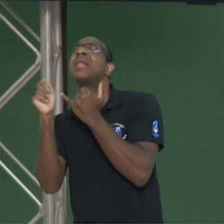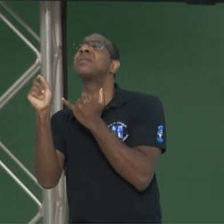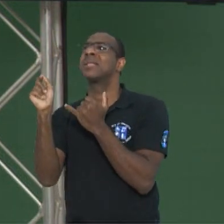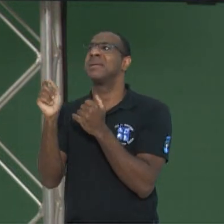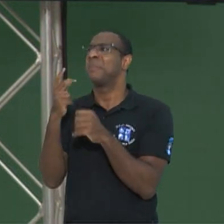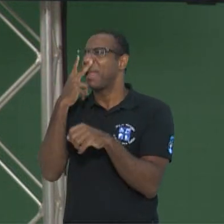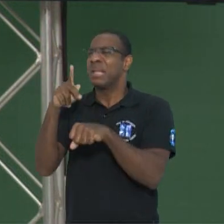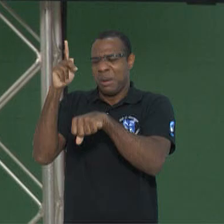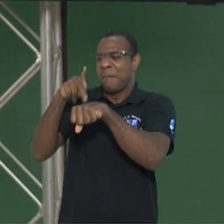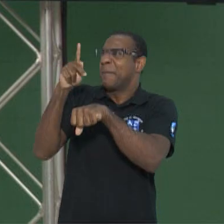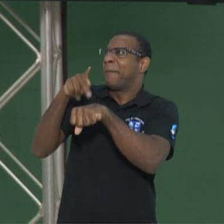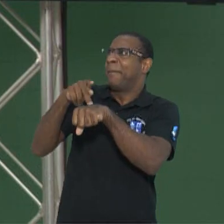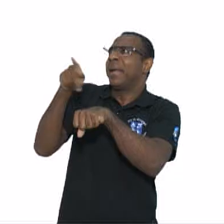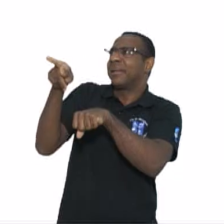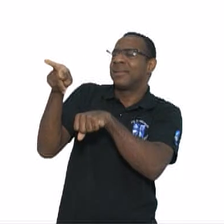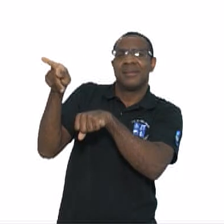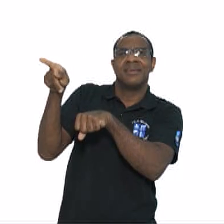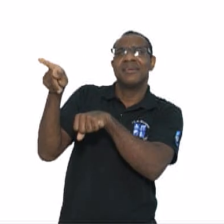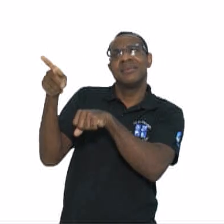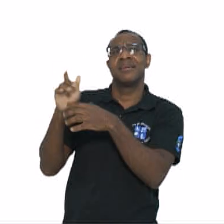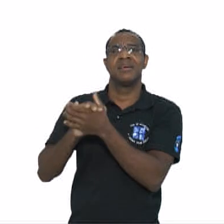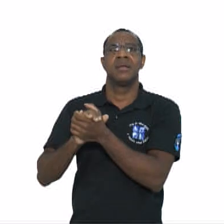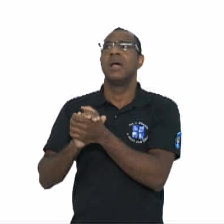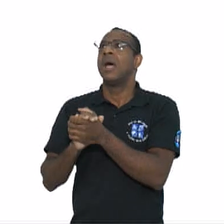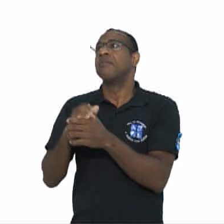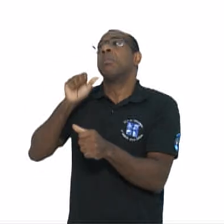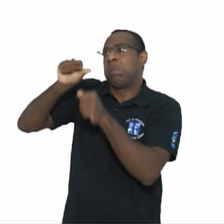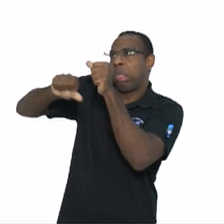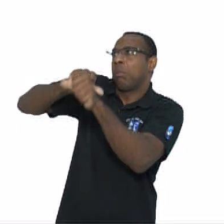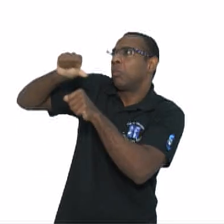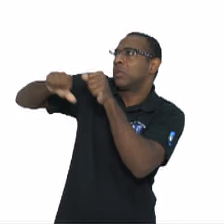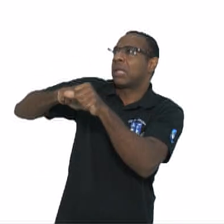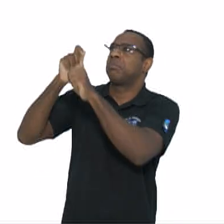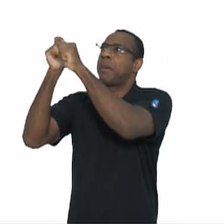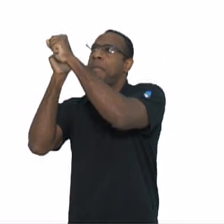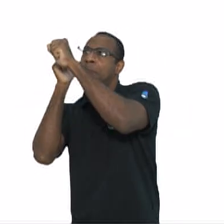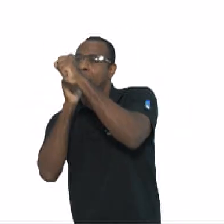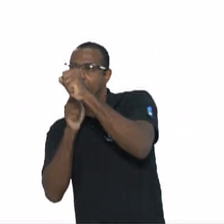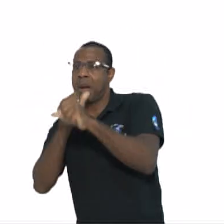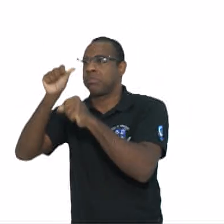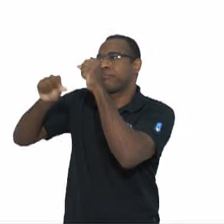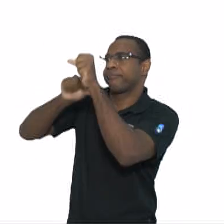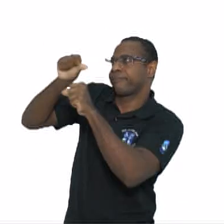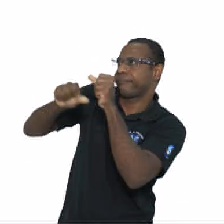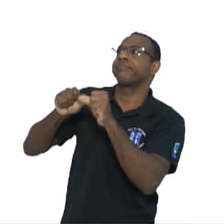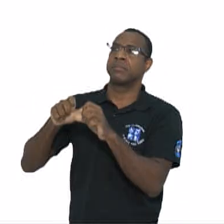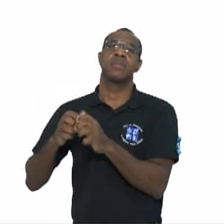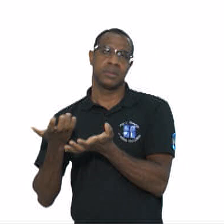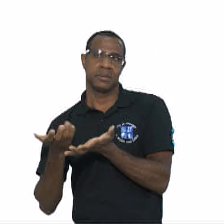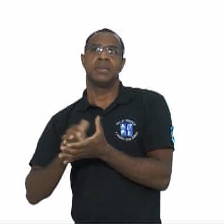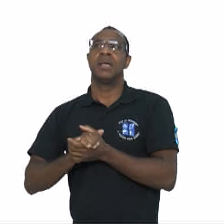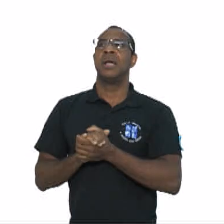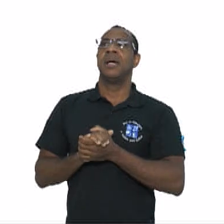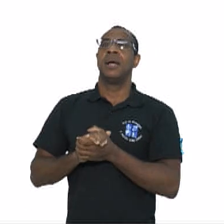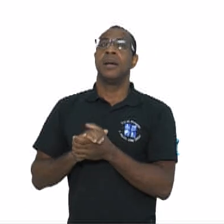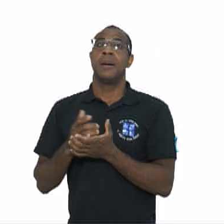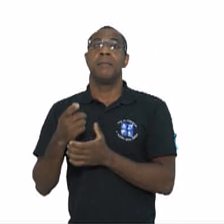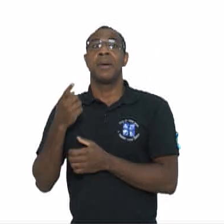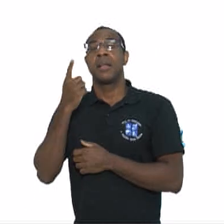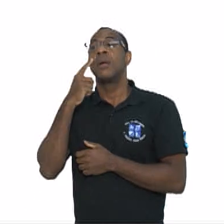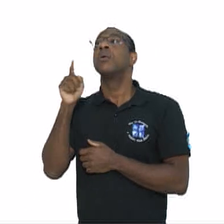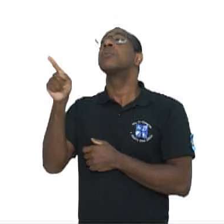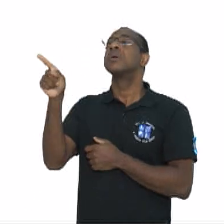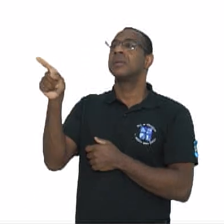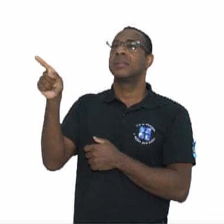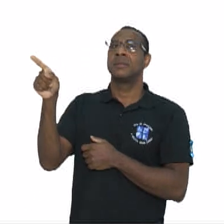uma pedra única. Claro que ela foi restaurada, tem pontos de restauração, é outra história. Mas é considerado